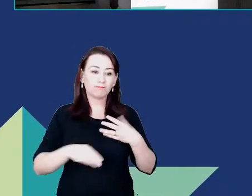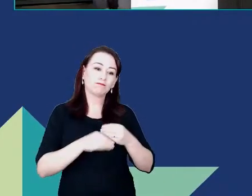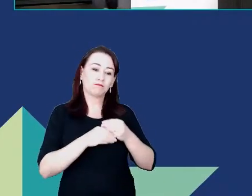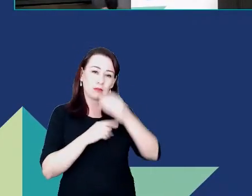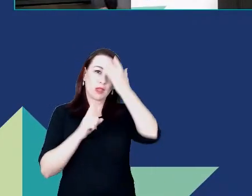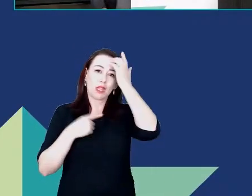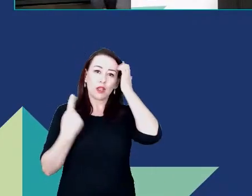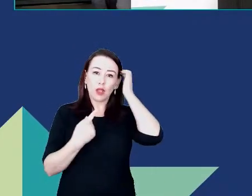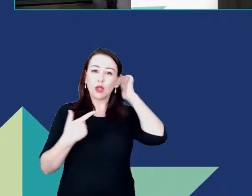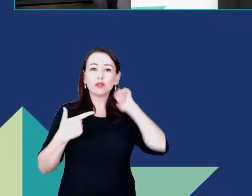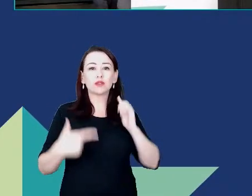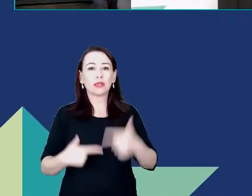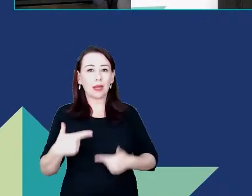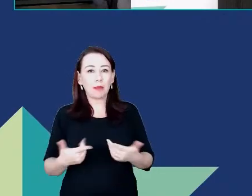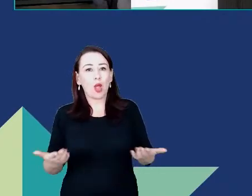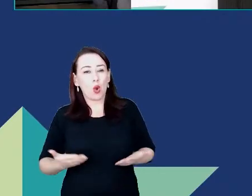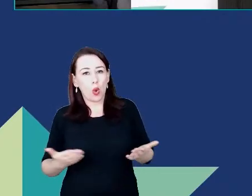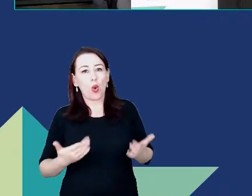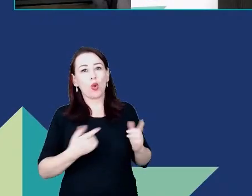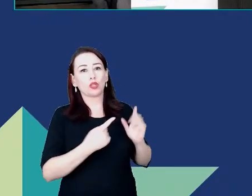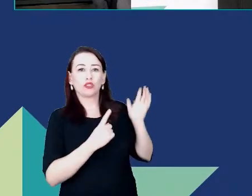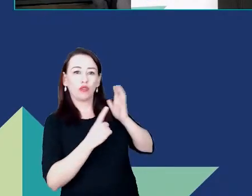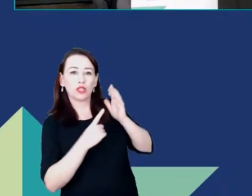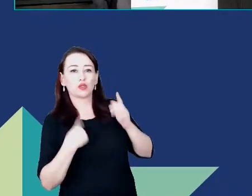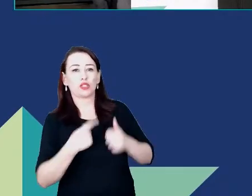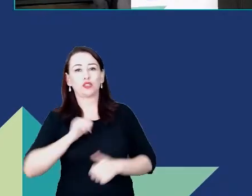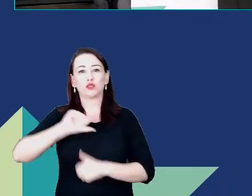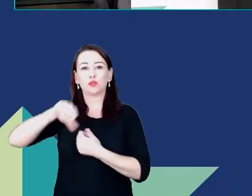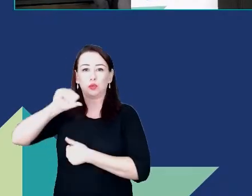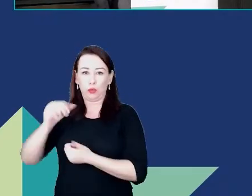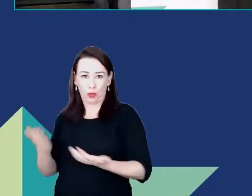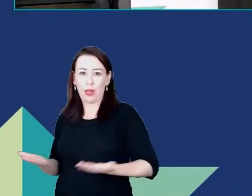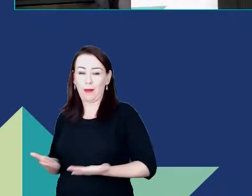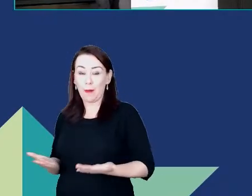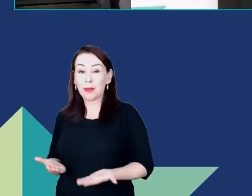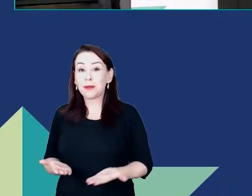operando hoje, né? Então, nesse retorno operacional da Samarco, né,